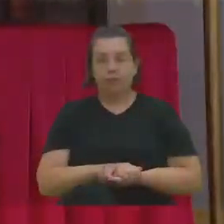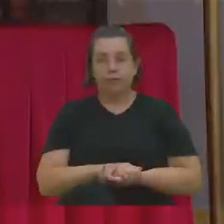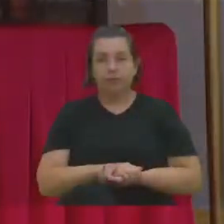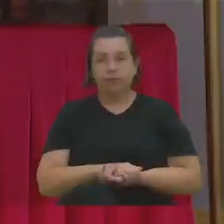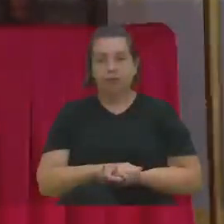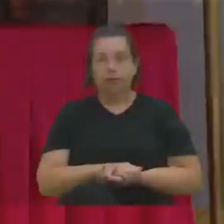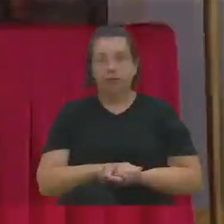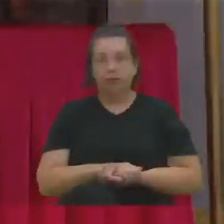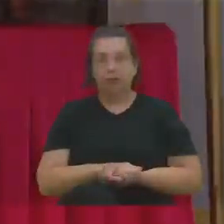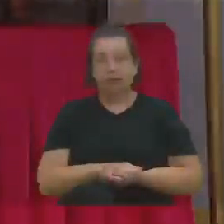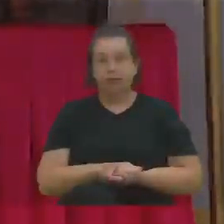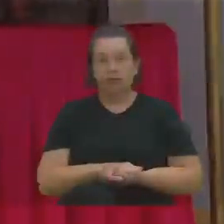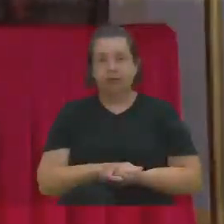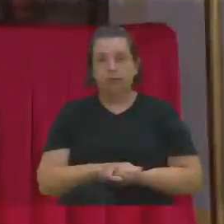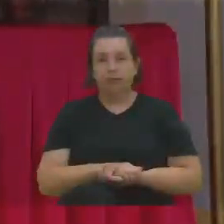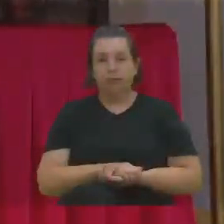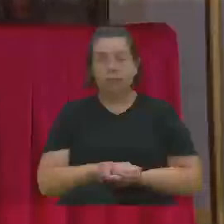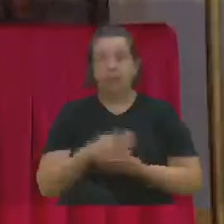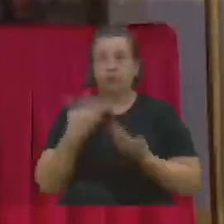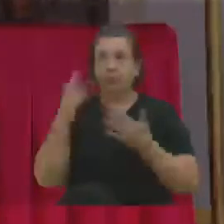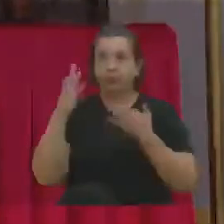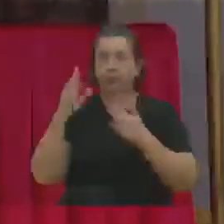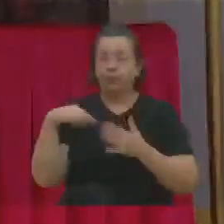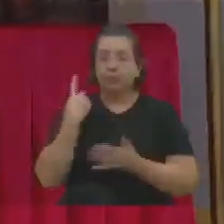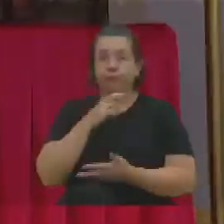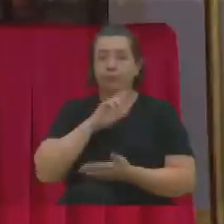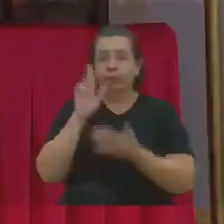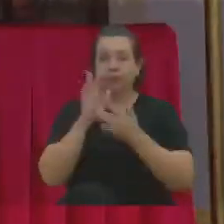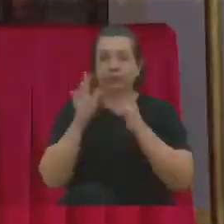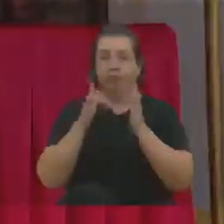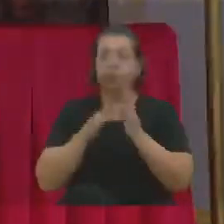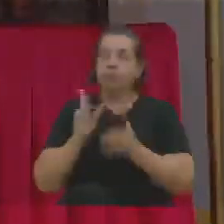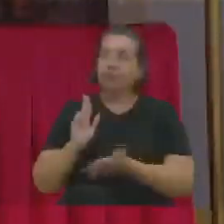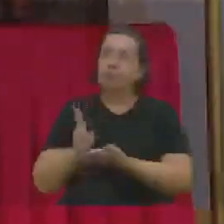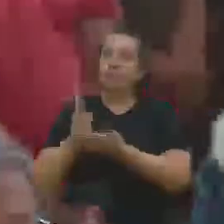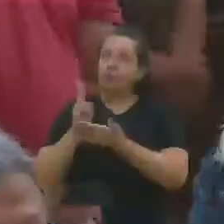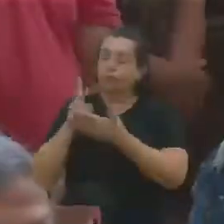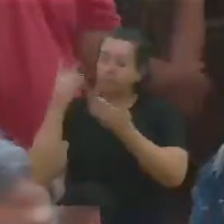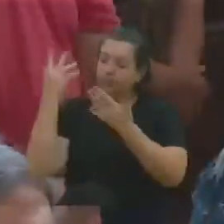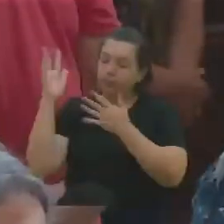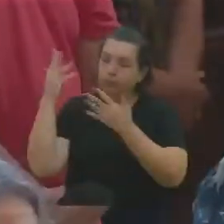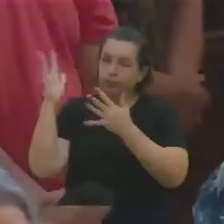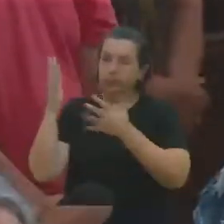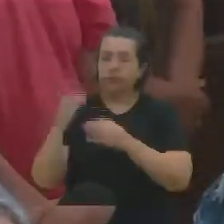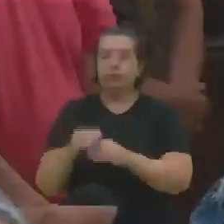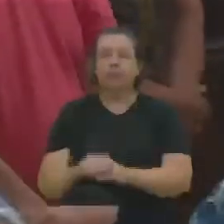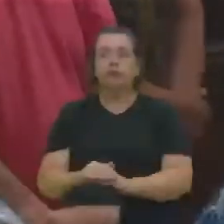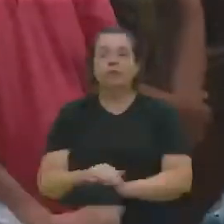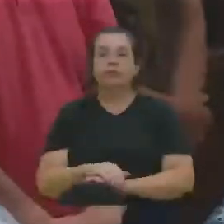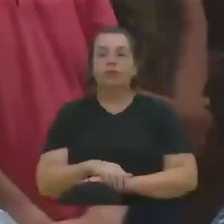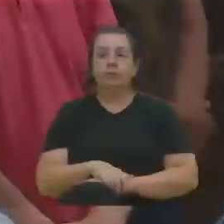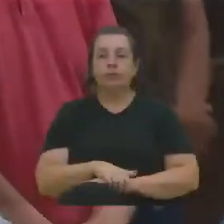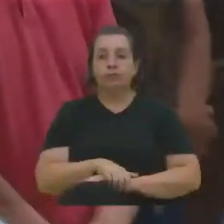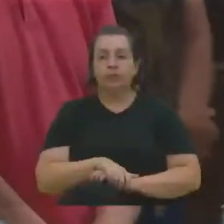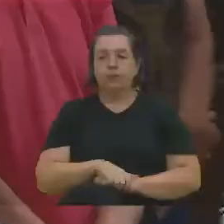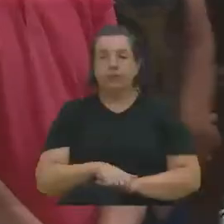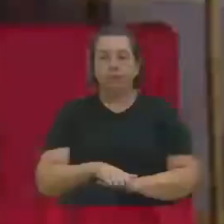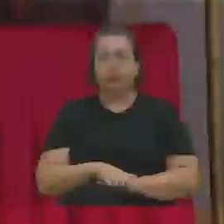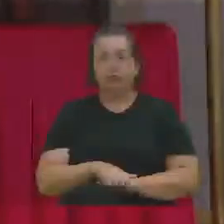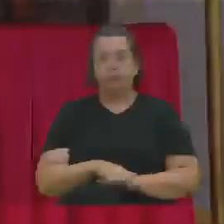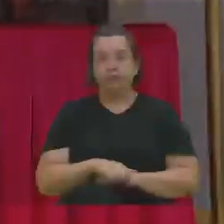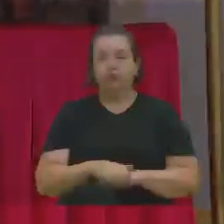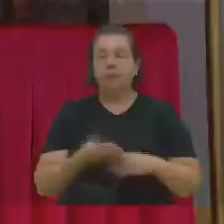nossa caminhada cristã. Louvado seja nosso Senhor Jesus Cristo. Para sempre seja